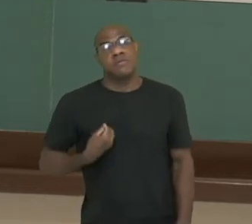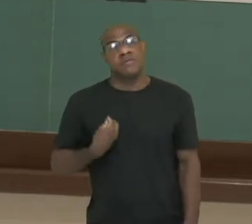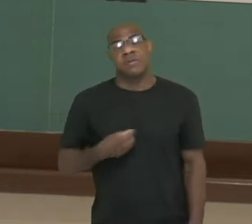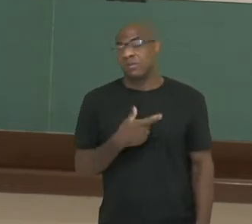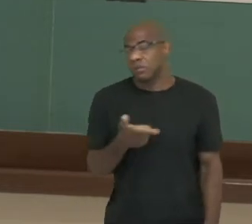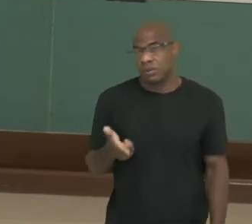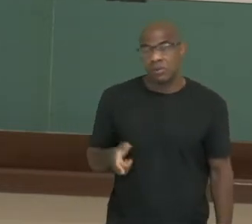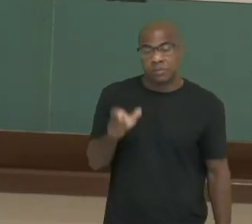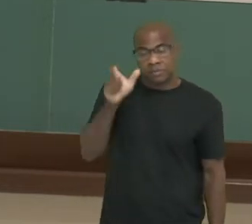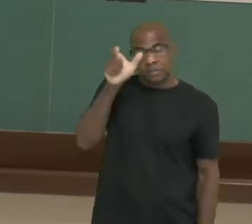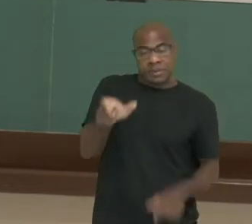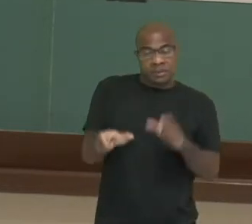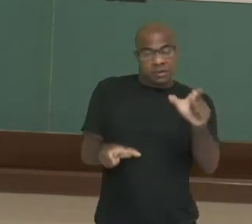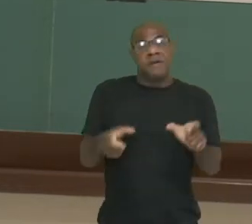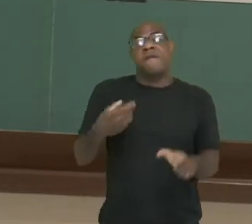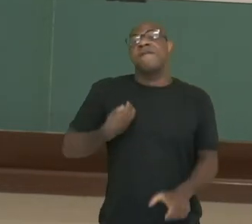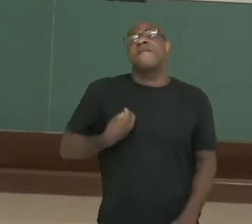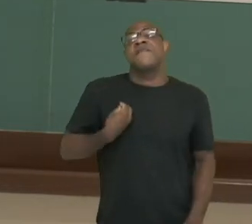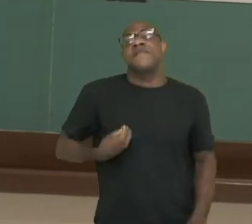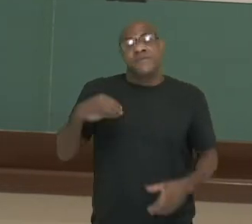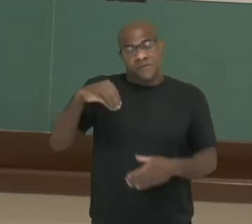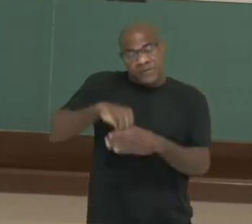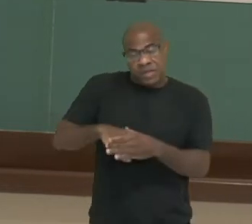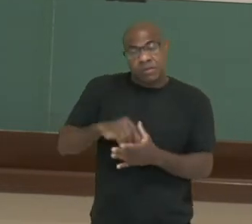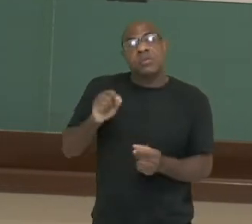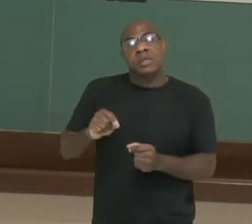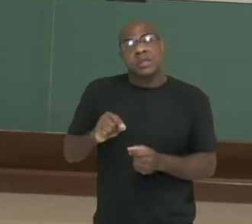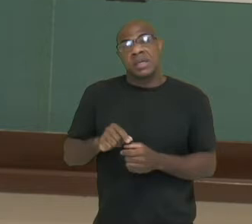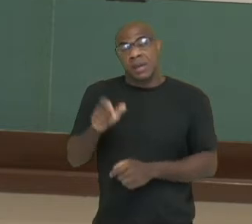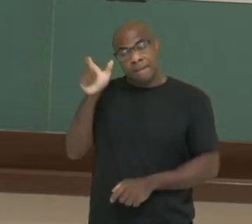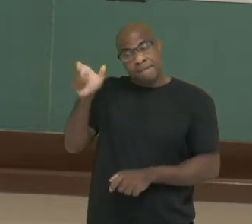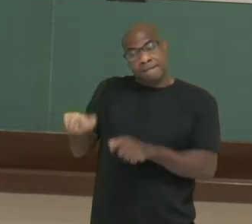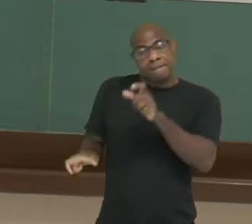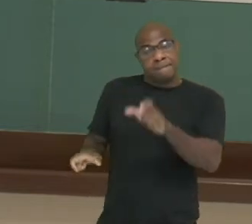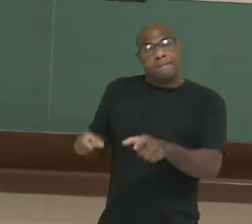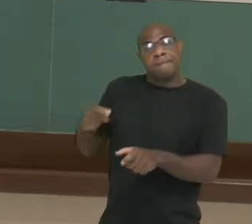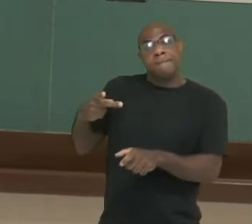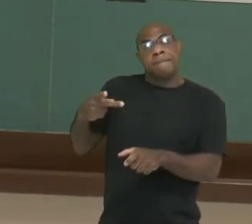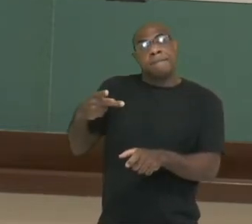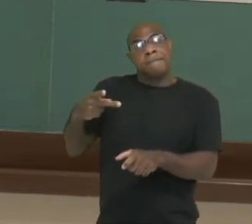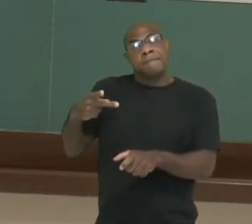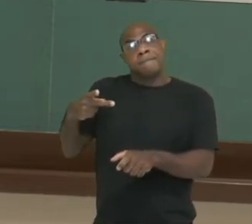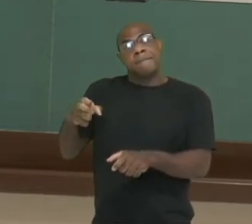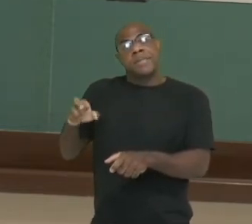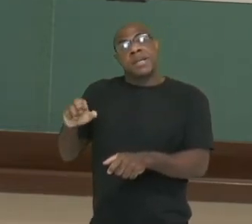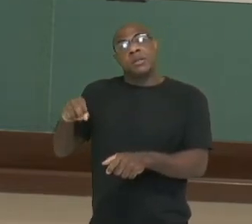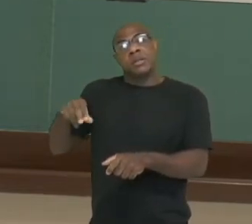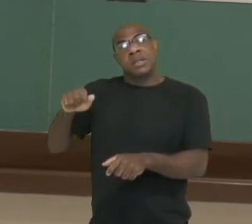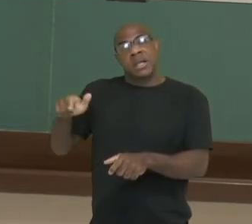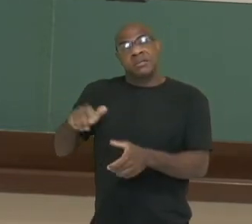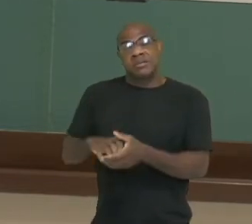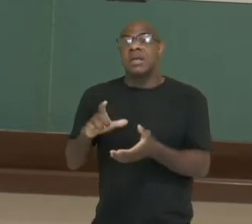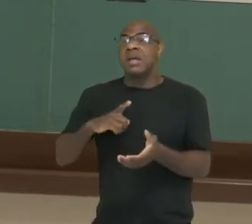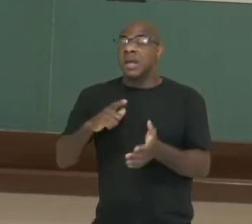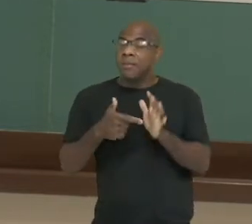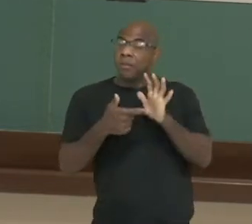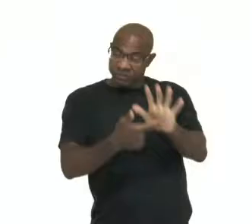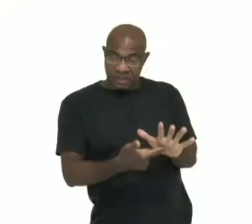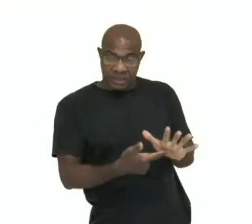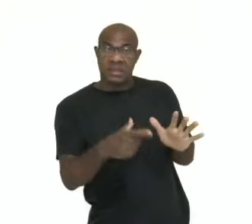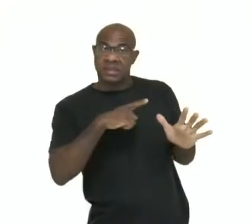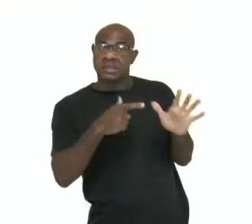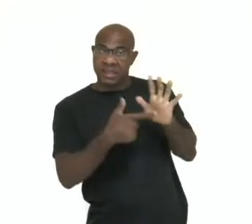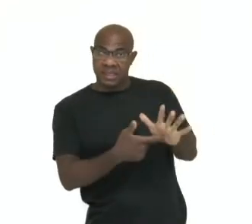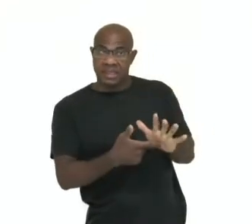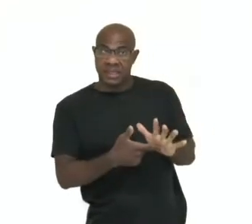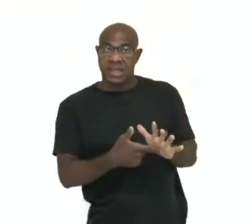o personagem, né, o ator vive a personagem. Aqui as personagens são mostradas, existe uma personagem, né? Mas